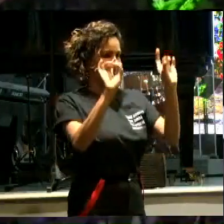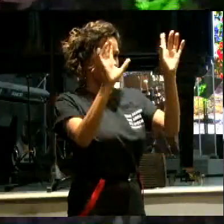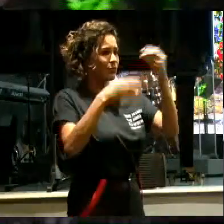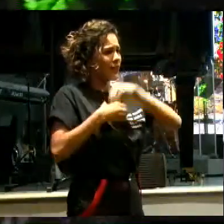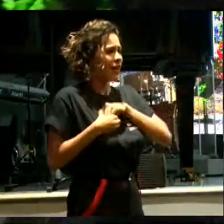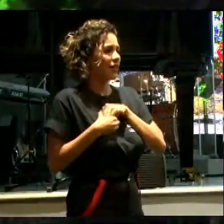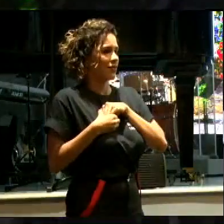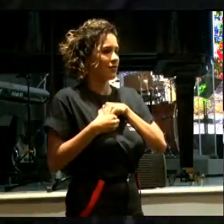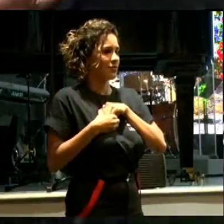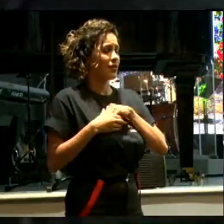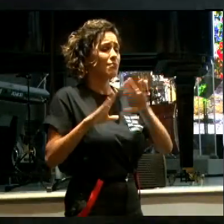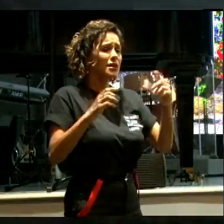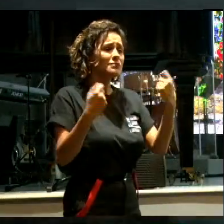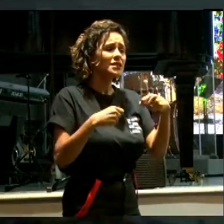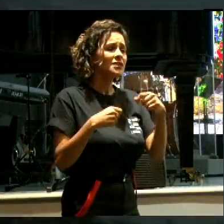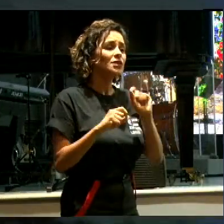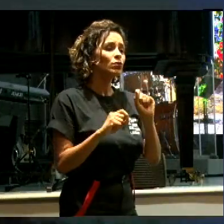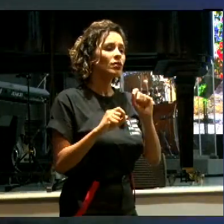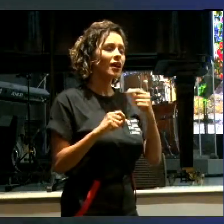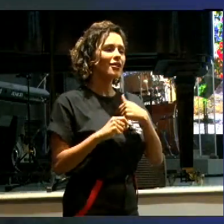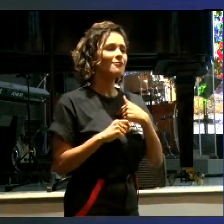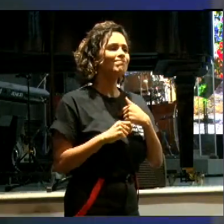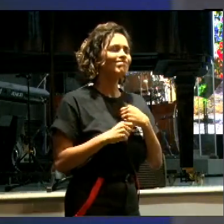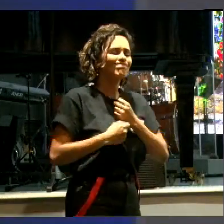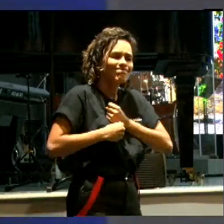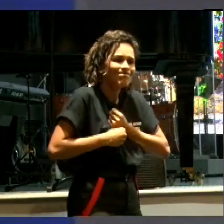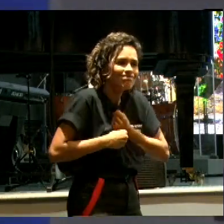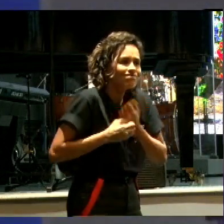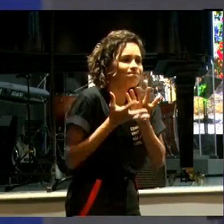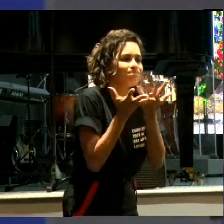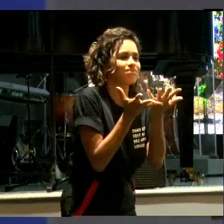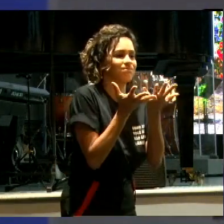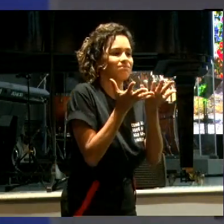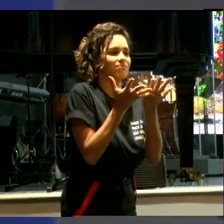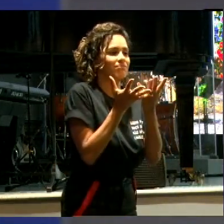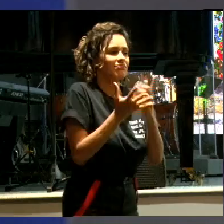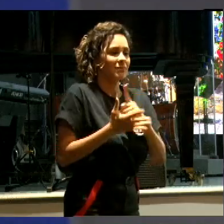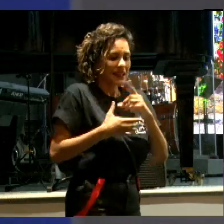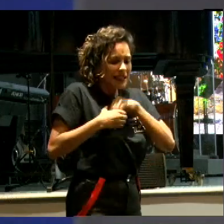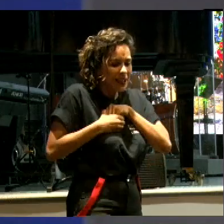Nós só precisamos colocar isso para fora. Nós só precisamos trabalhar